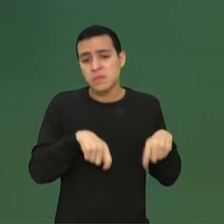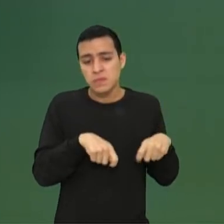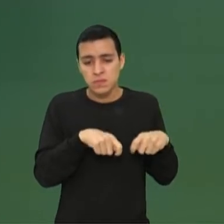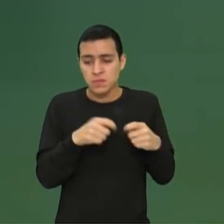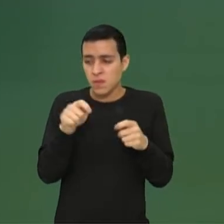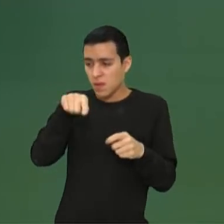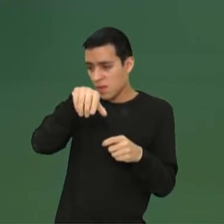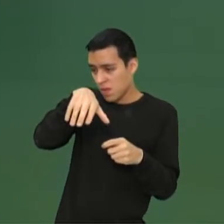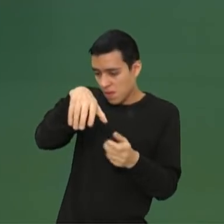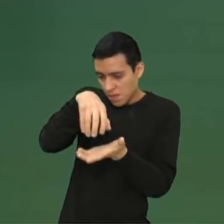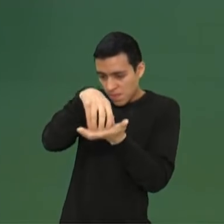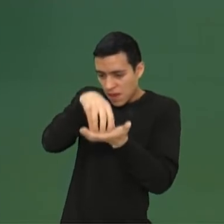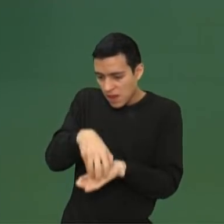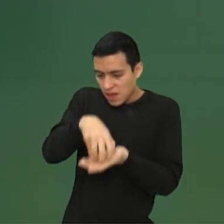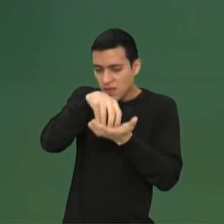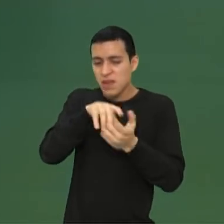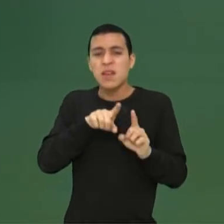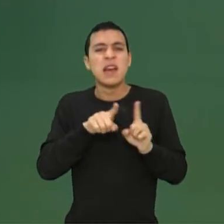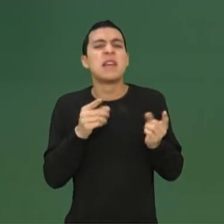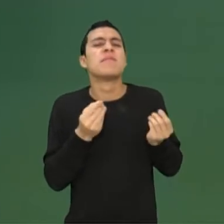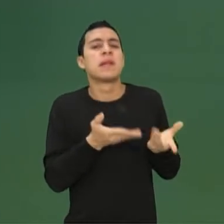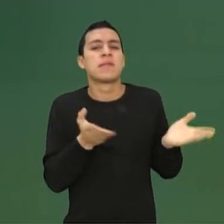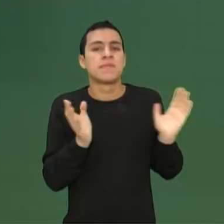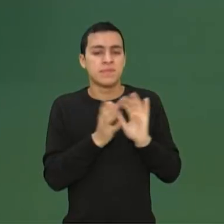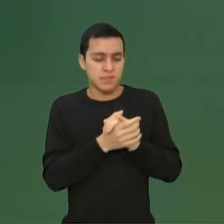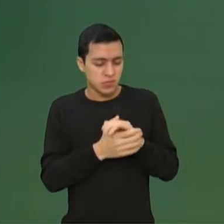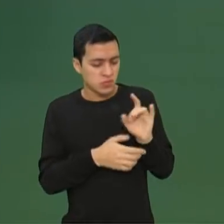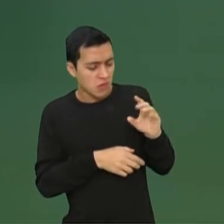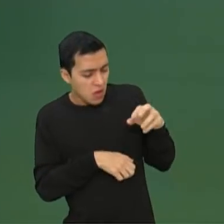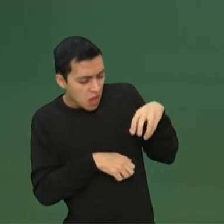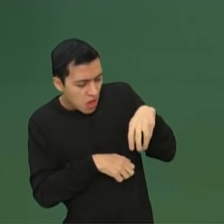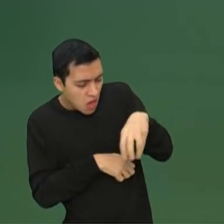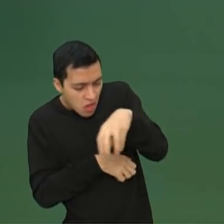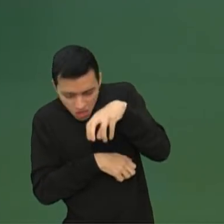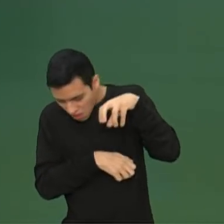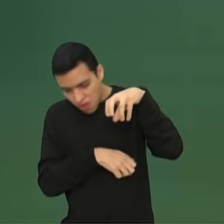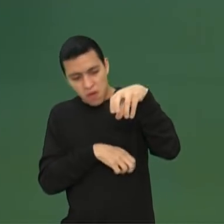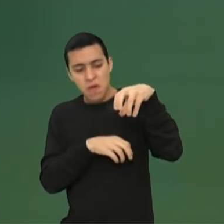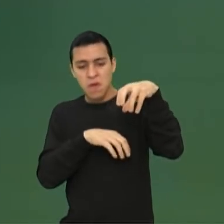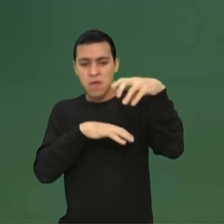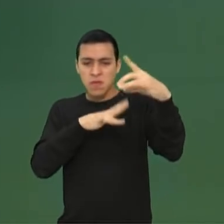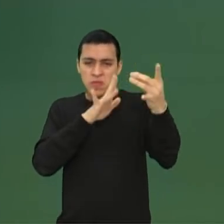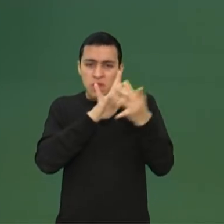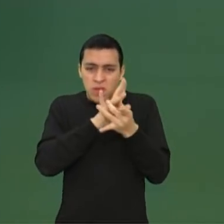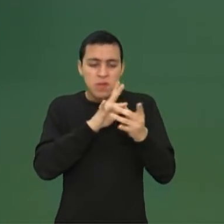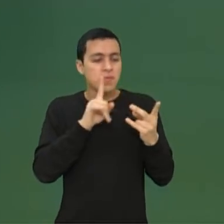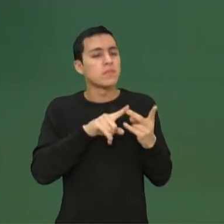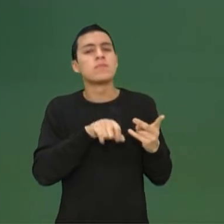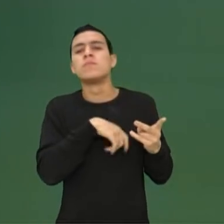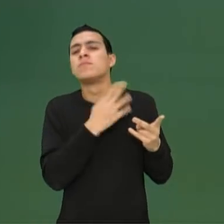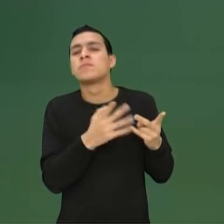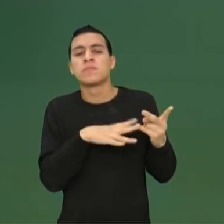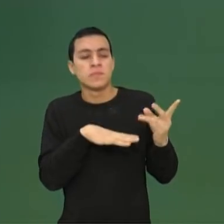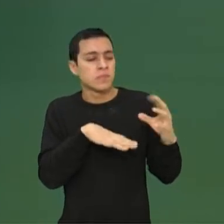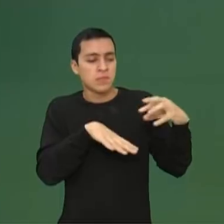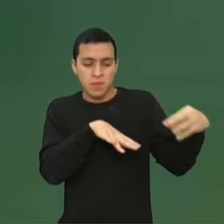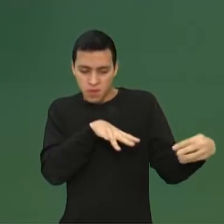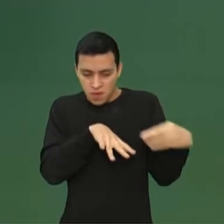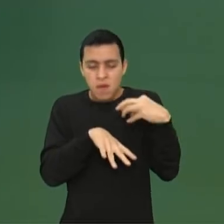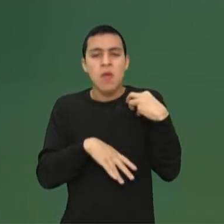numa balança. Só que ela não tem função. Ah, vou só ter uma pepita? Eu vou pôr a pepita num anel, vou pôr a pepita